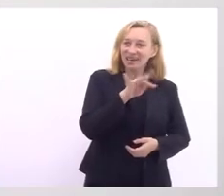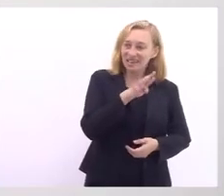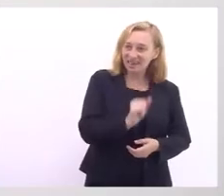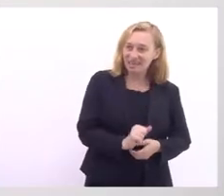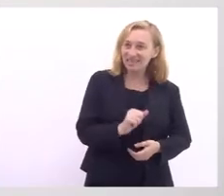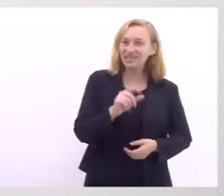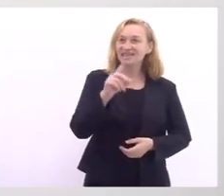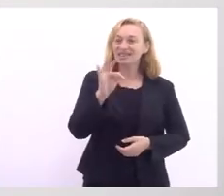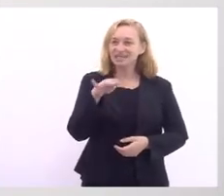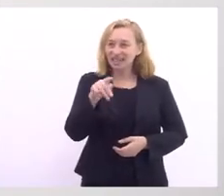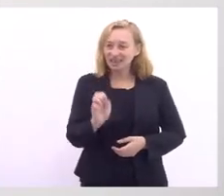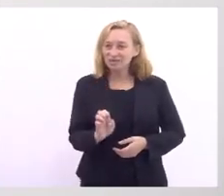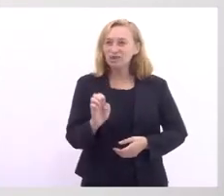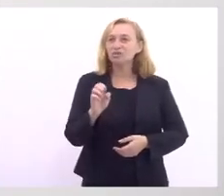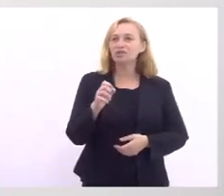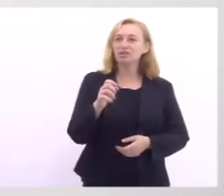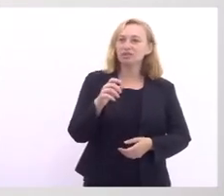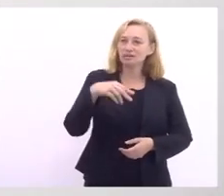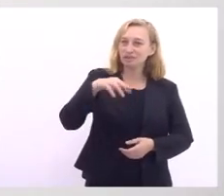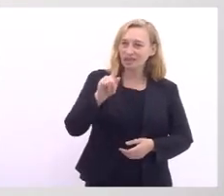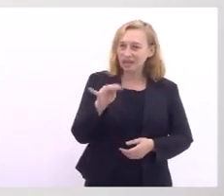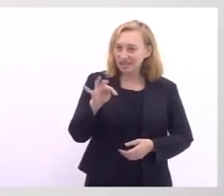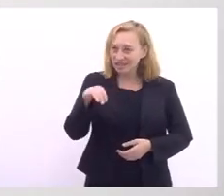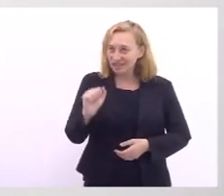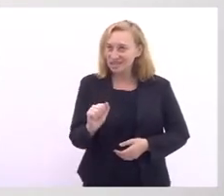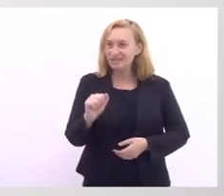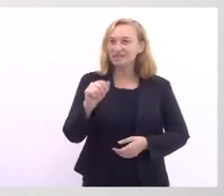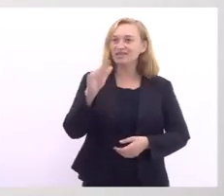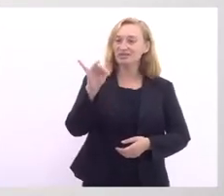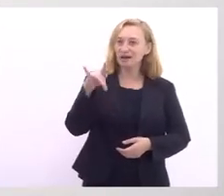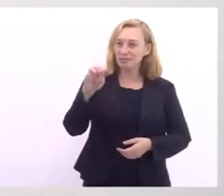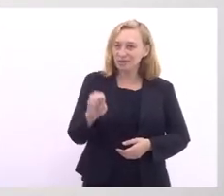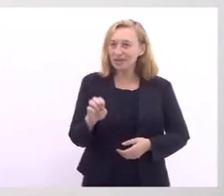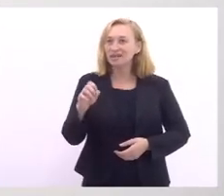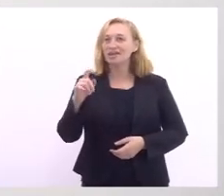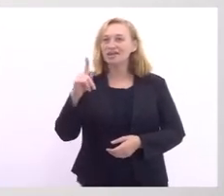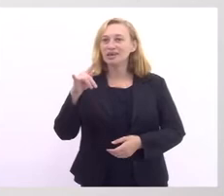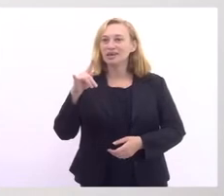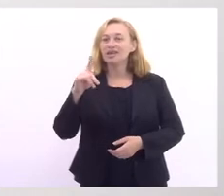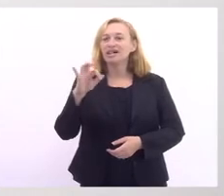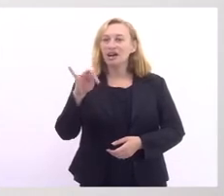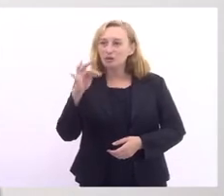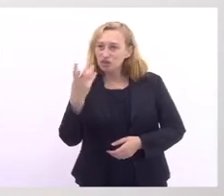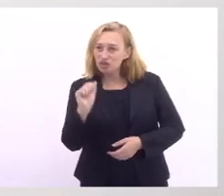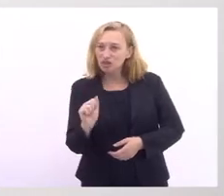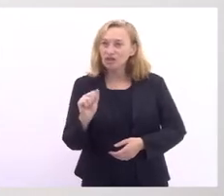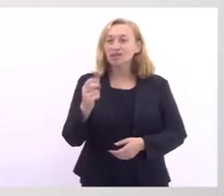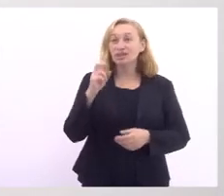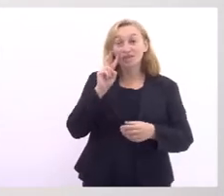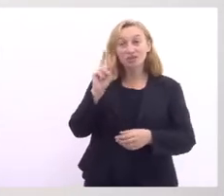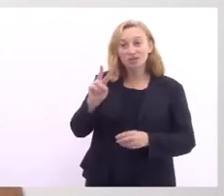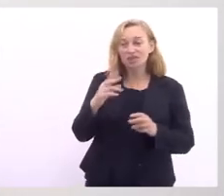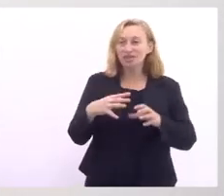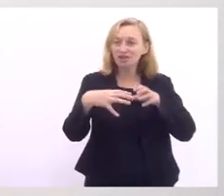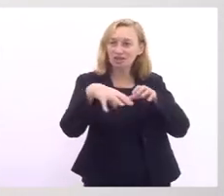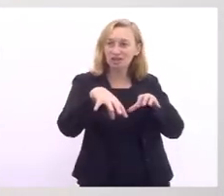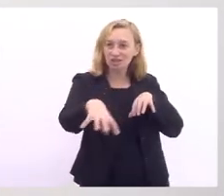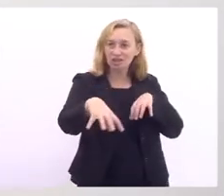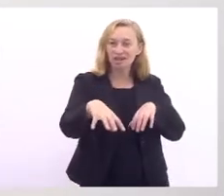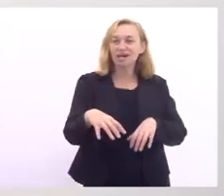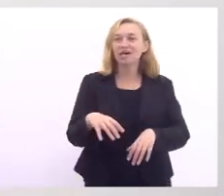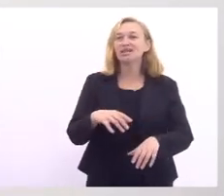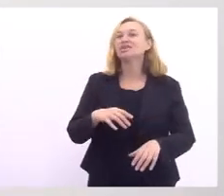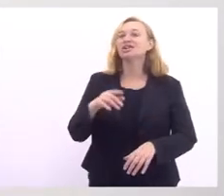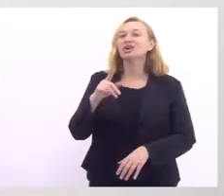Tati Maria Letícia Fabi Lennon Jennifer Claudinha que está assistindo a gente faz umas coisas de